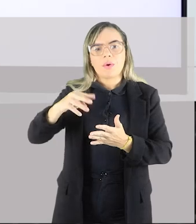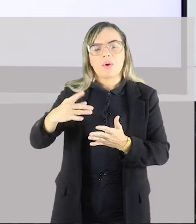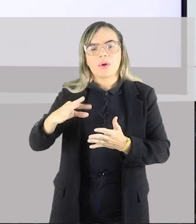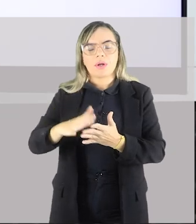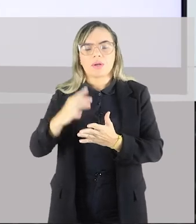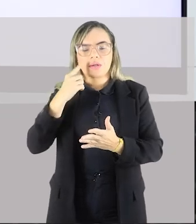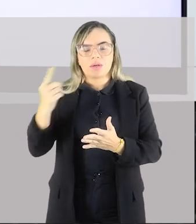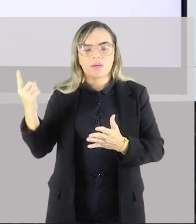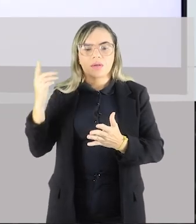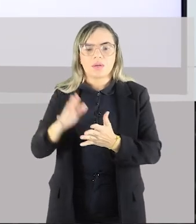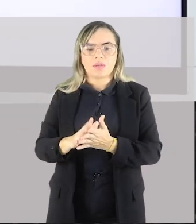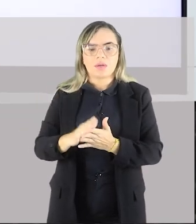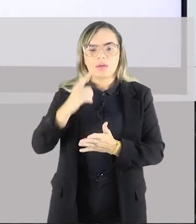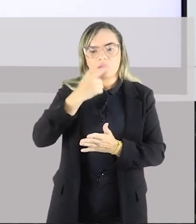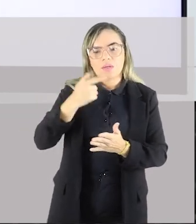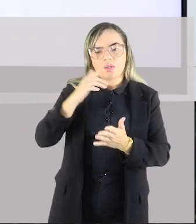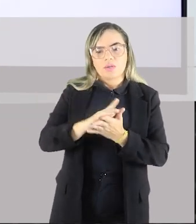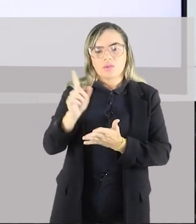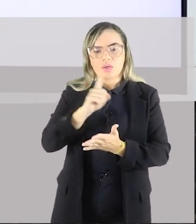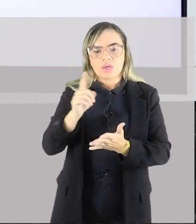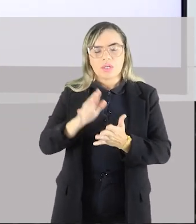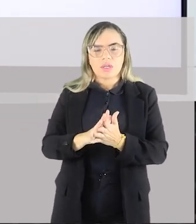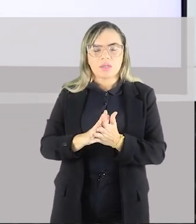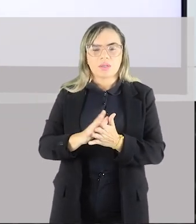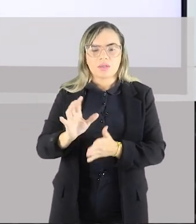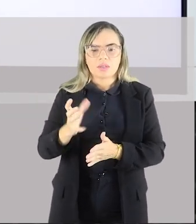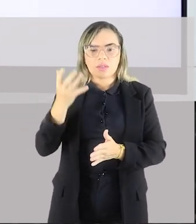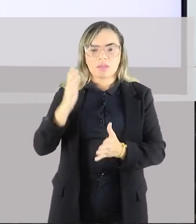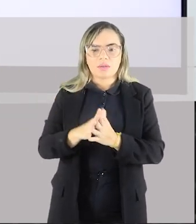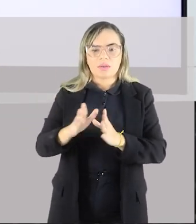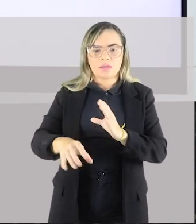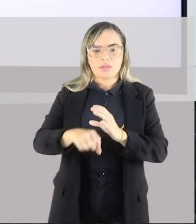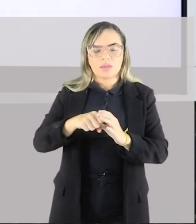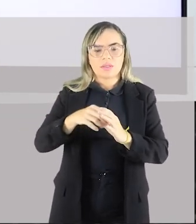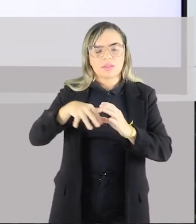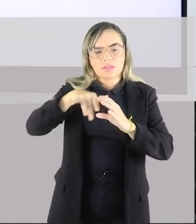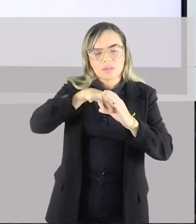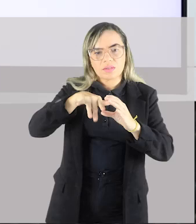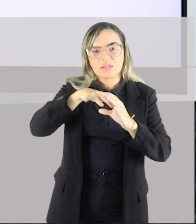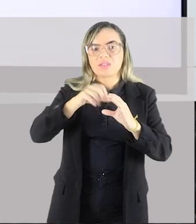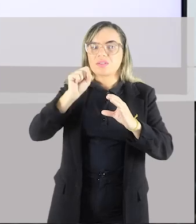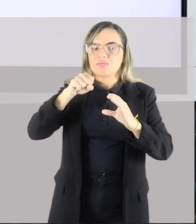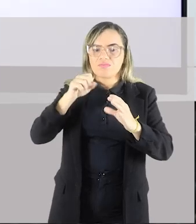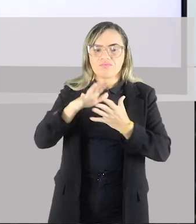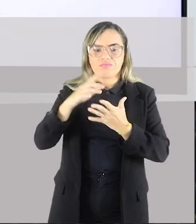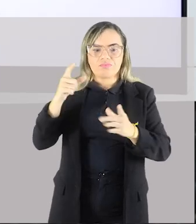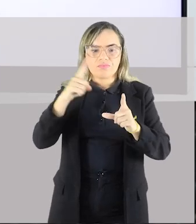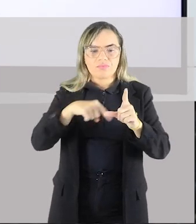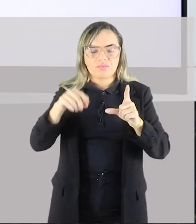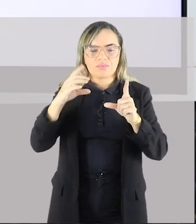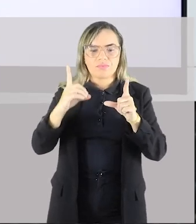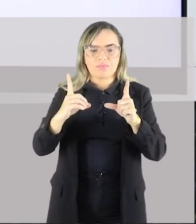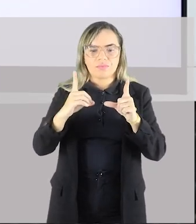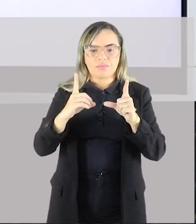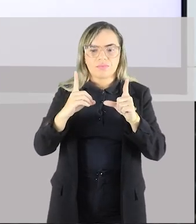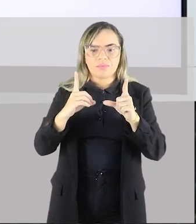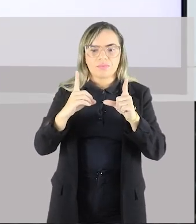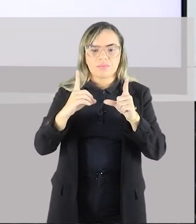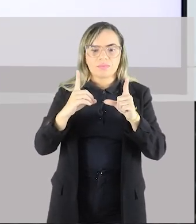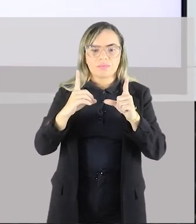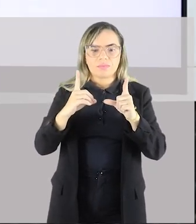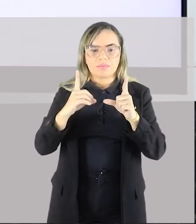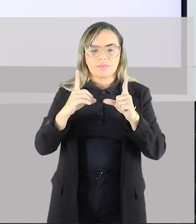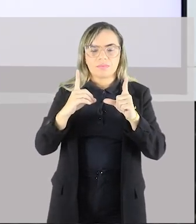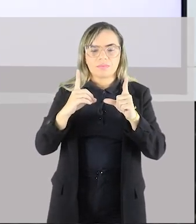mitocôndria, ela ocorre no citoplasma, tá? Letra D. A quantidade de mitocôndrias nos diferentes tipos de celulares é